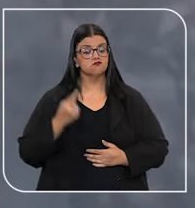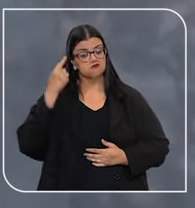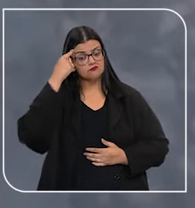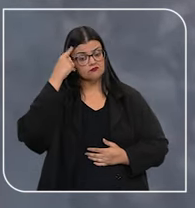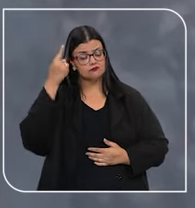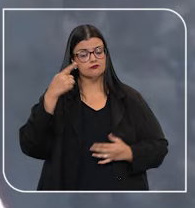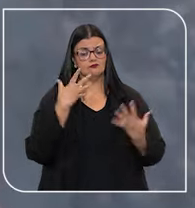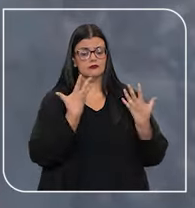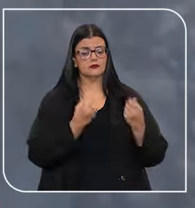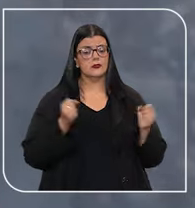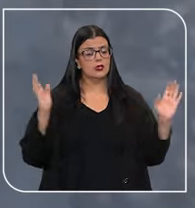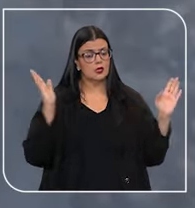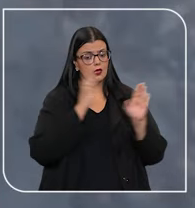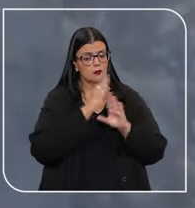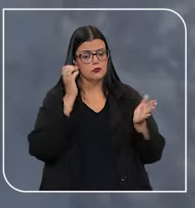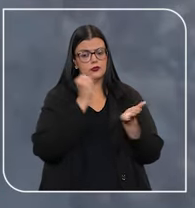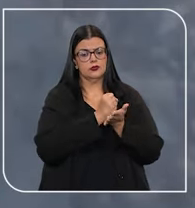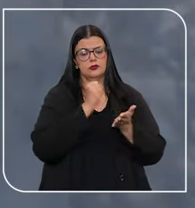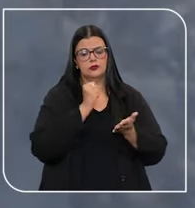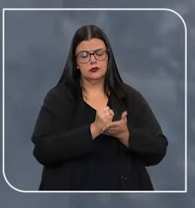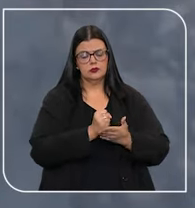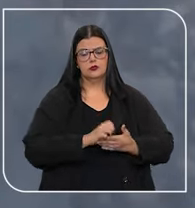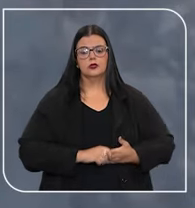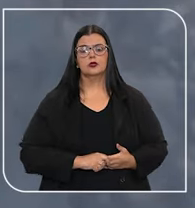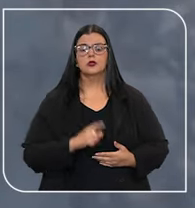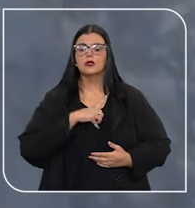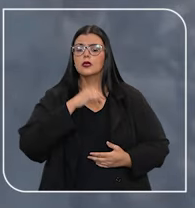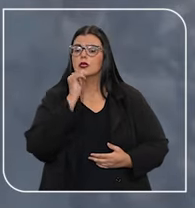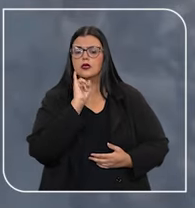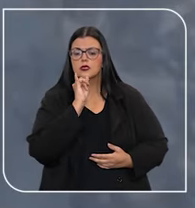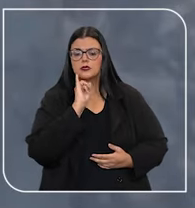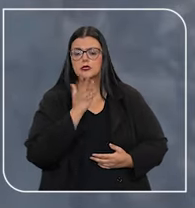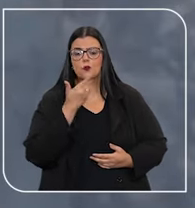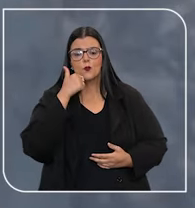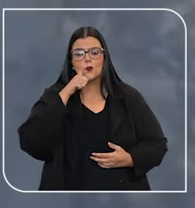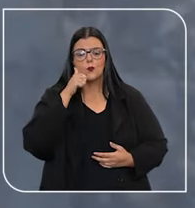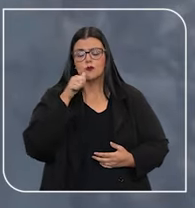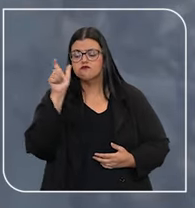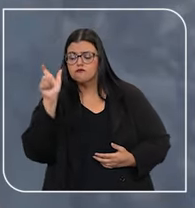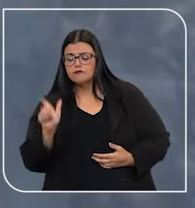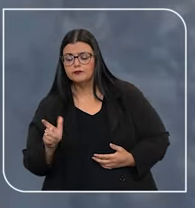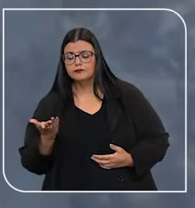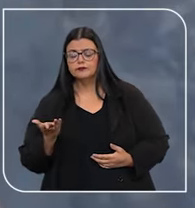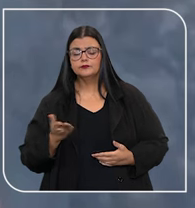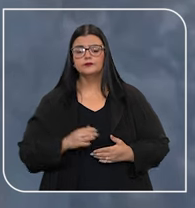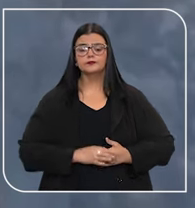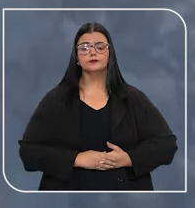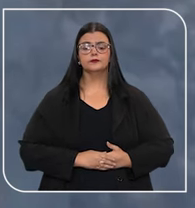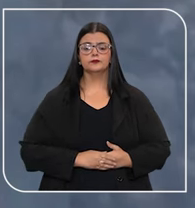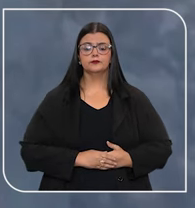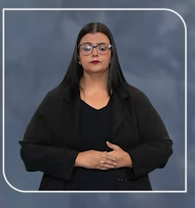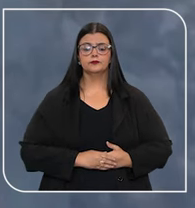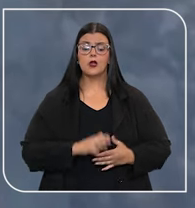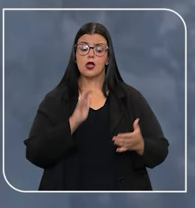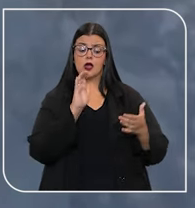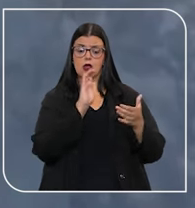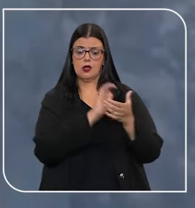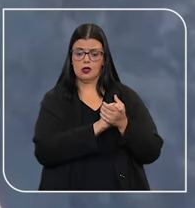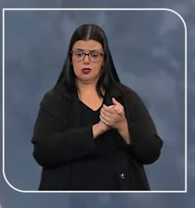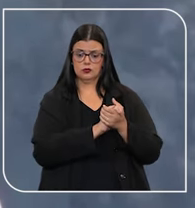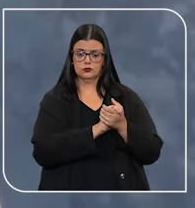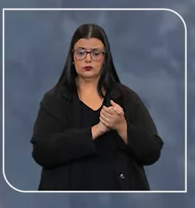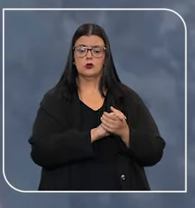então seria uma hipótese de reconhecimento imediato no cartório então ten que ter ali um exemplo né uma mulher que que que